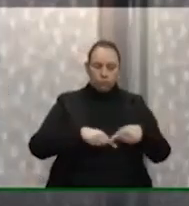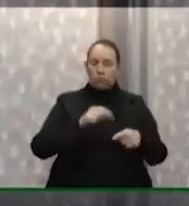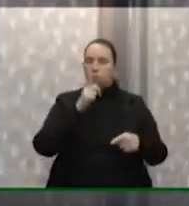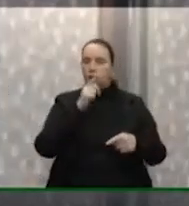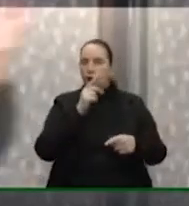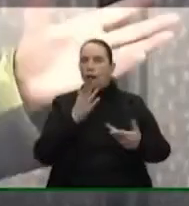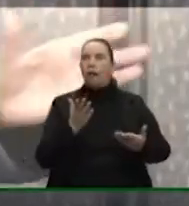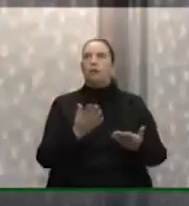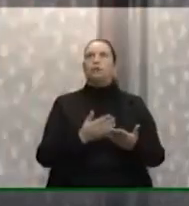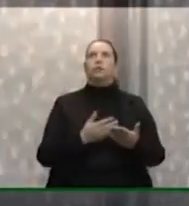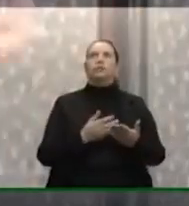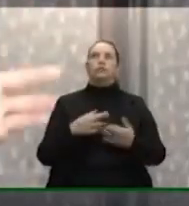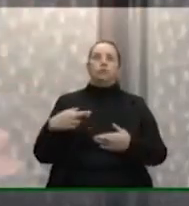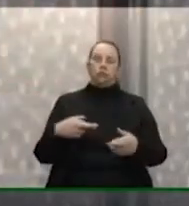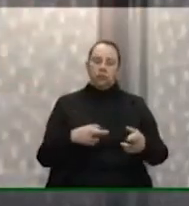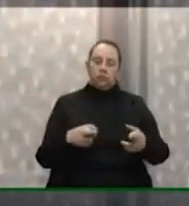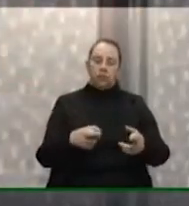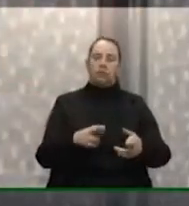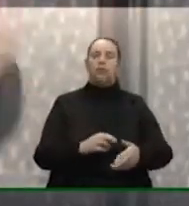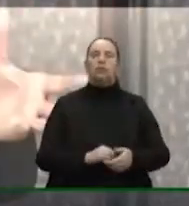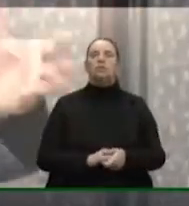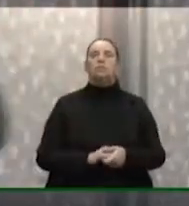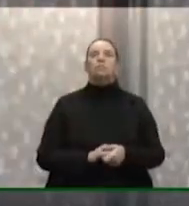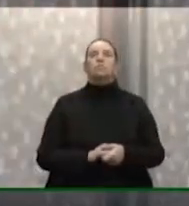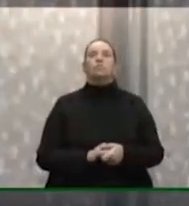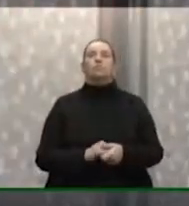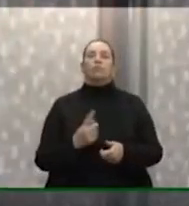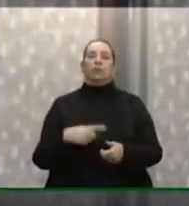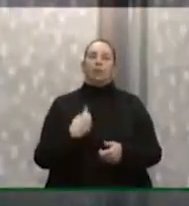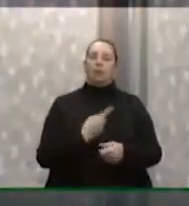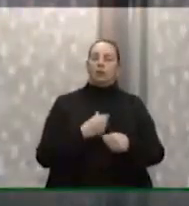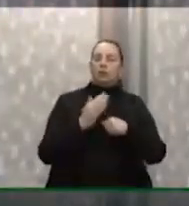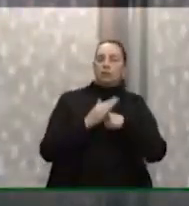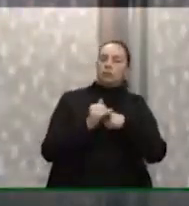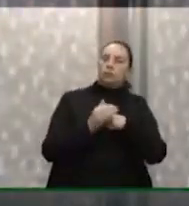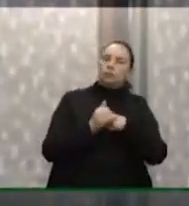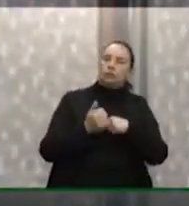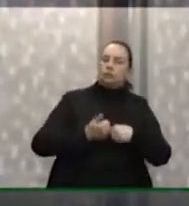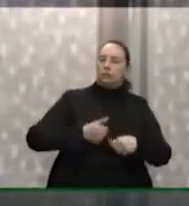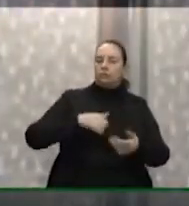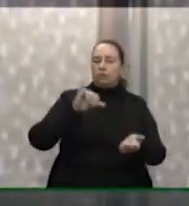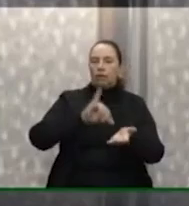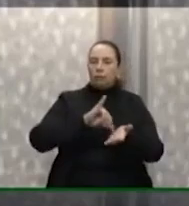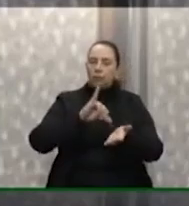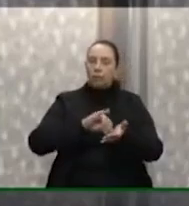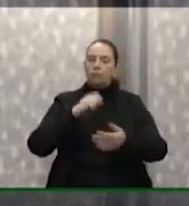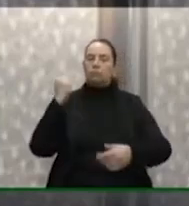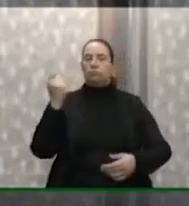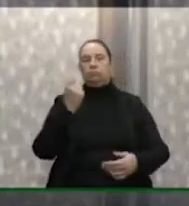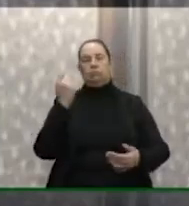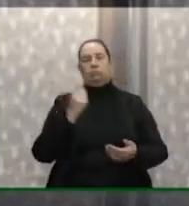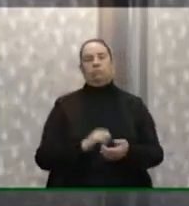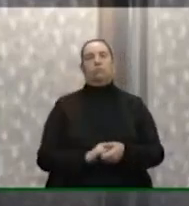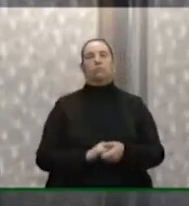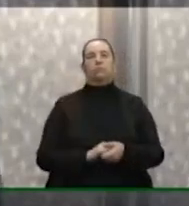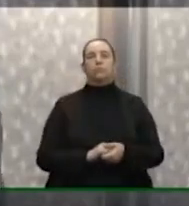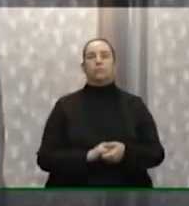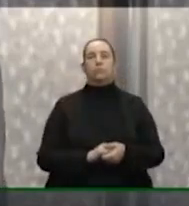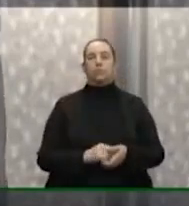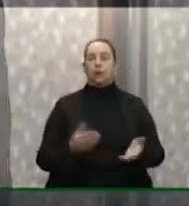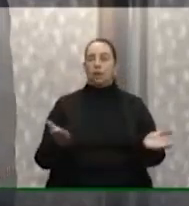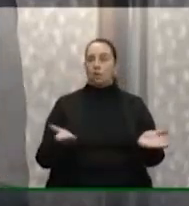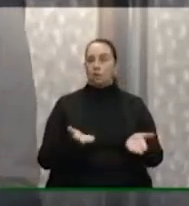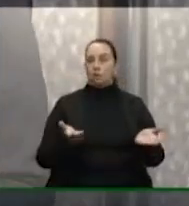nascentes de rios riachos da nossa querida primeira capital dos Gaúchos e gaúchos hoje